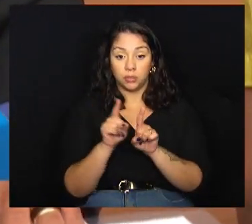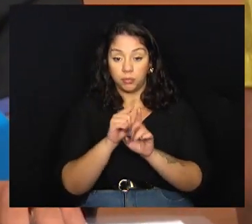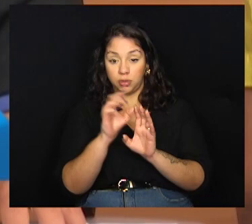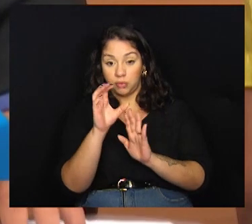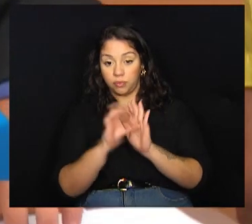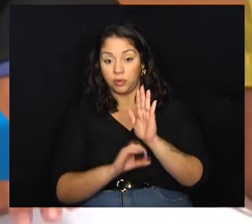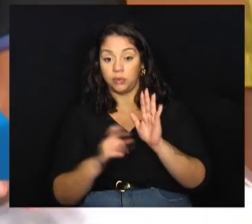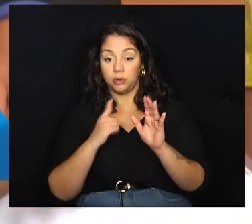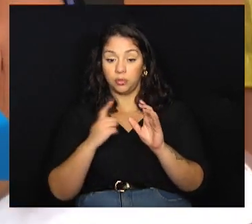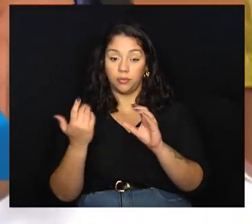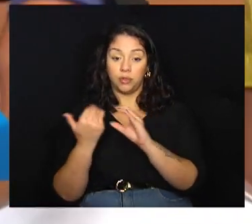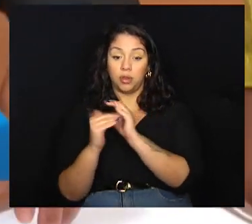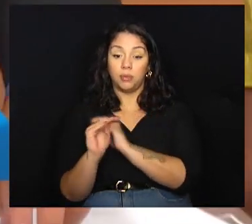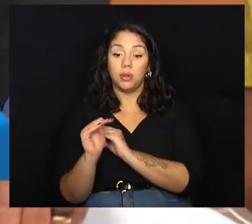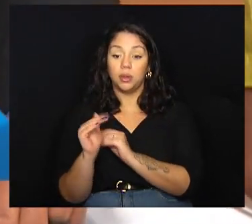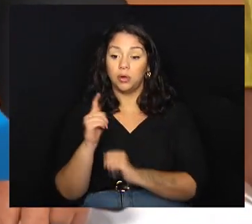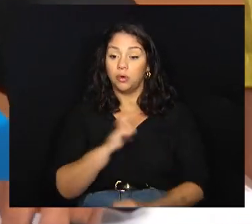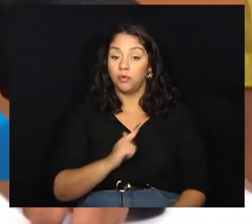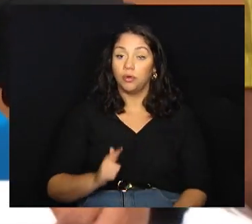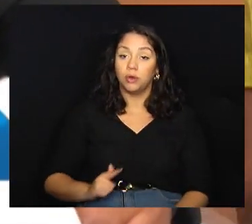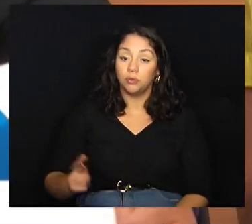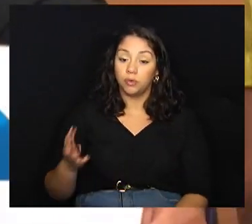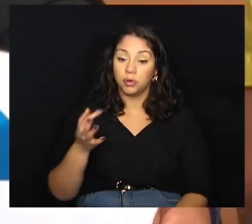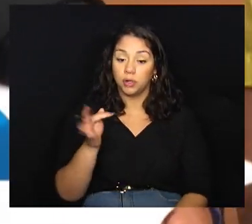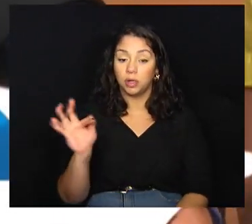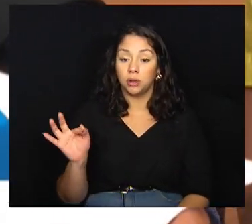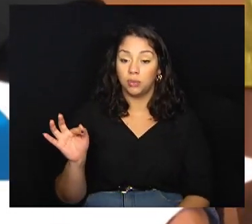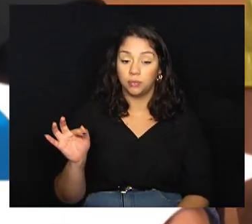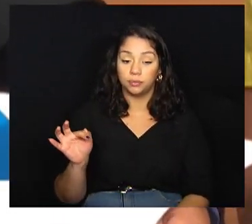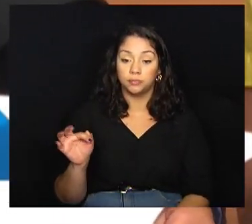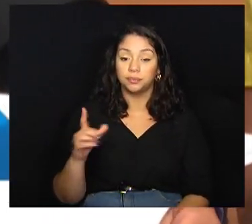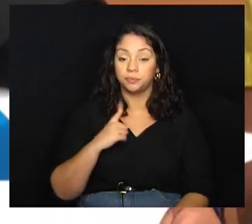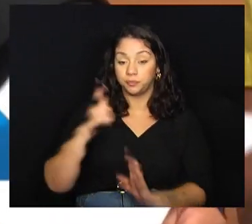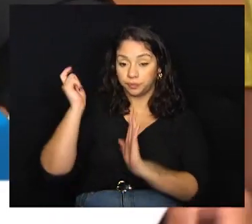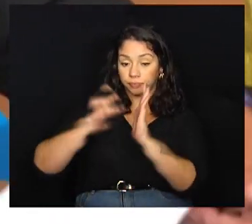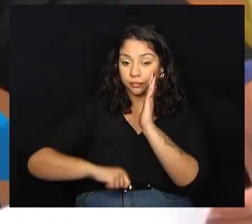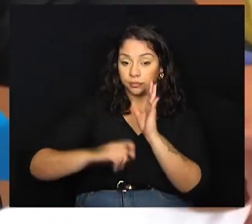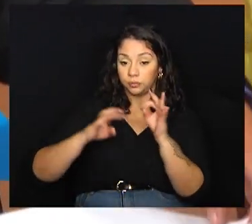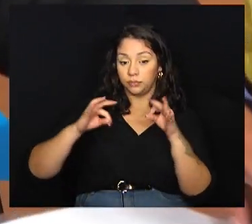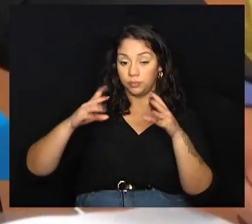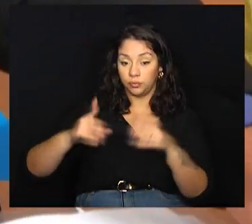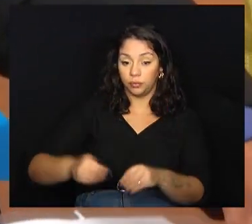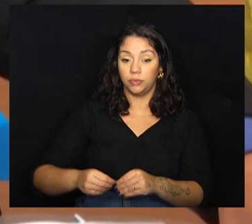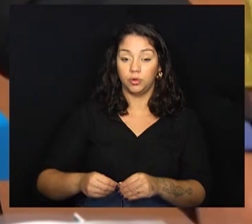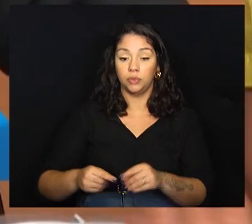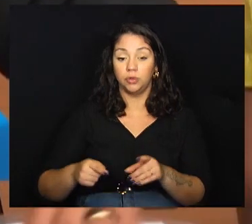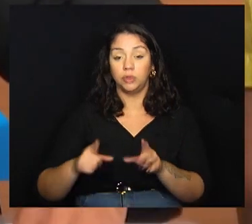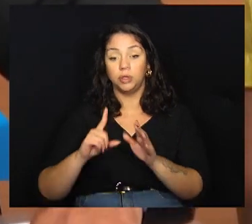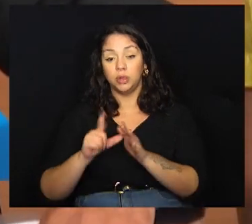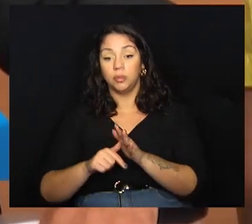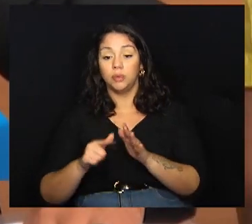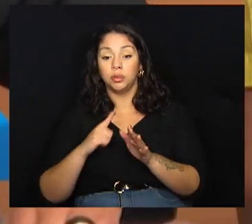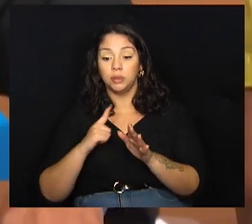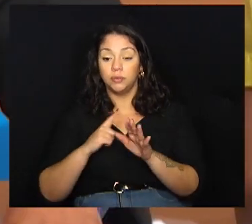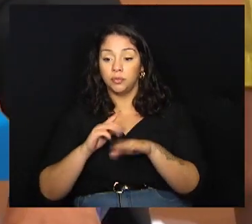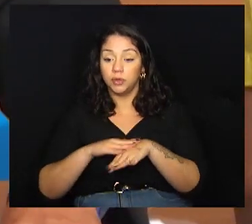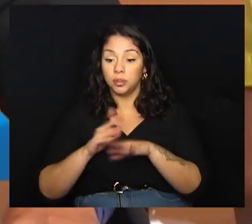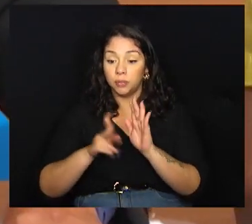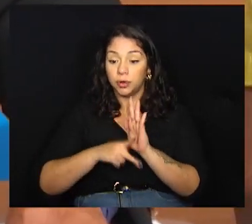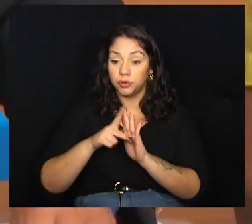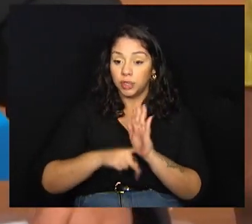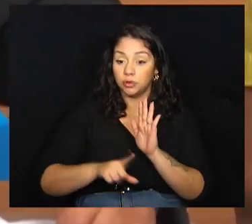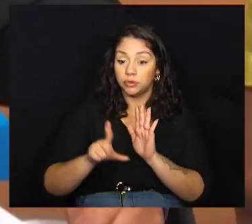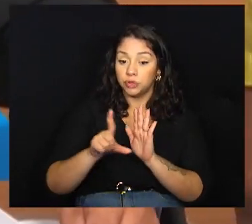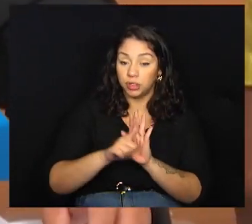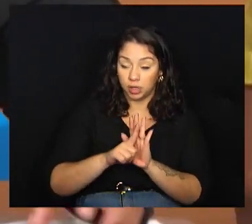encaminhados ao governo federal, né, com a assinatura de todos. Depois foi feito um projeto de lei,